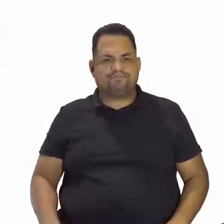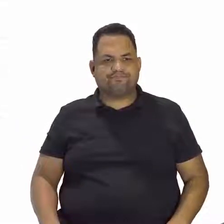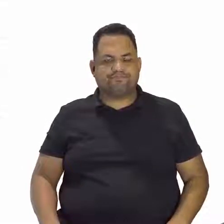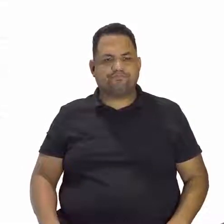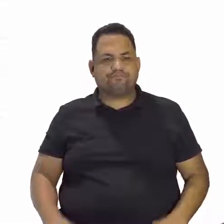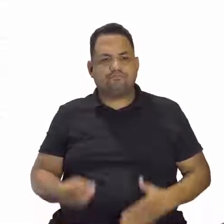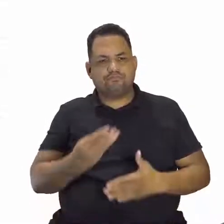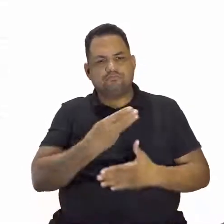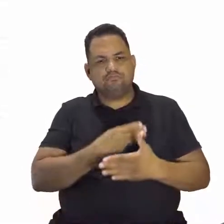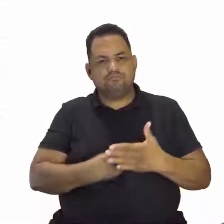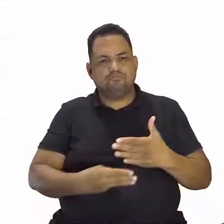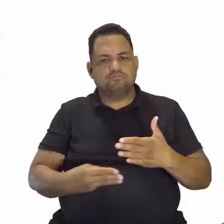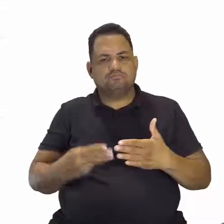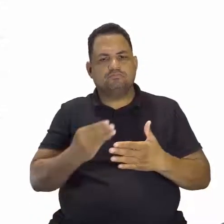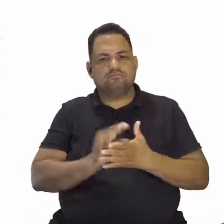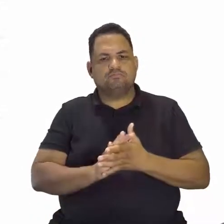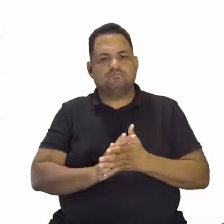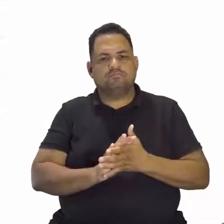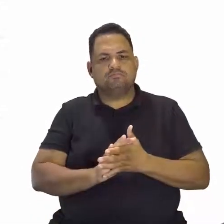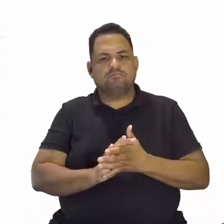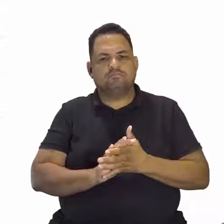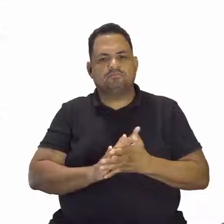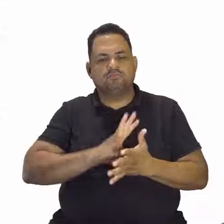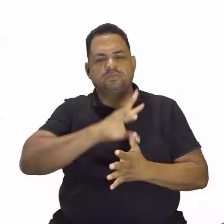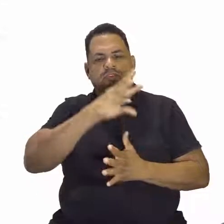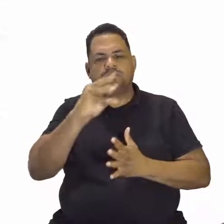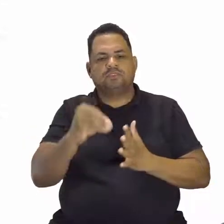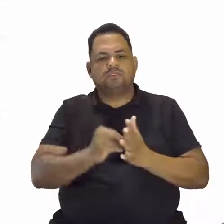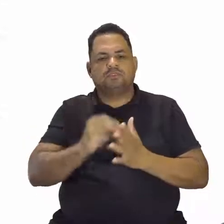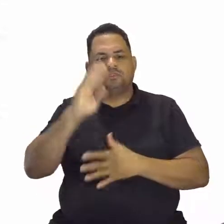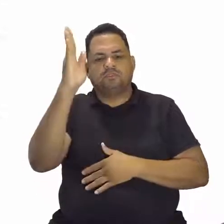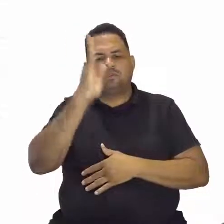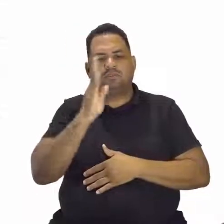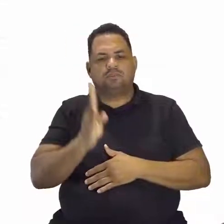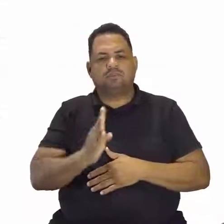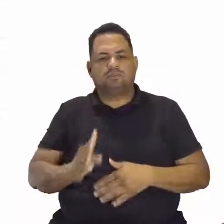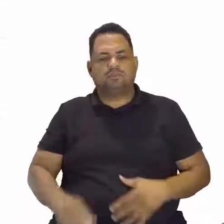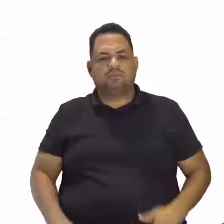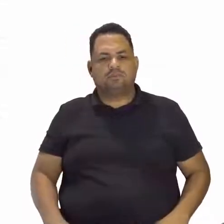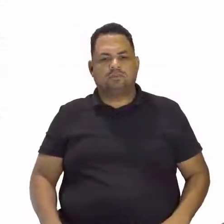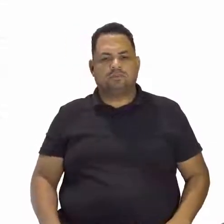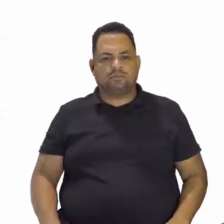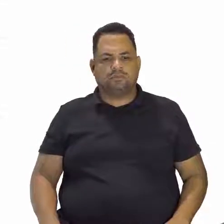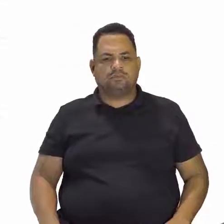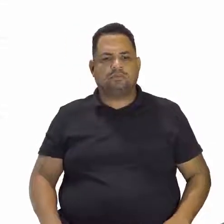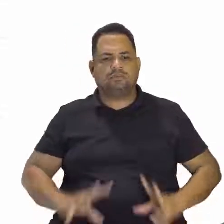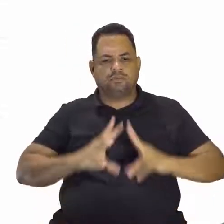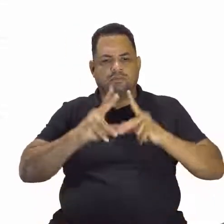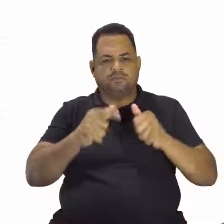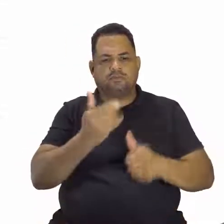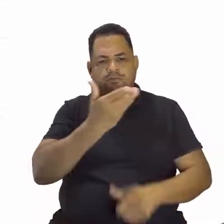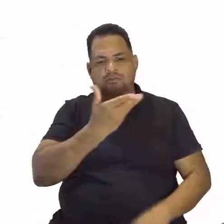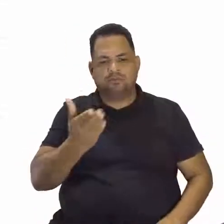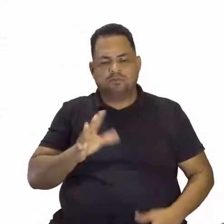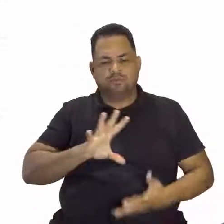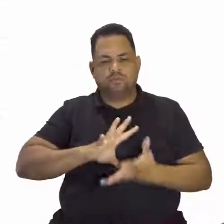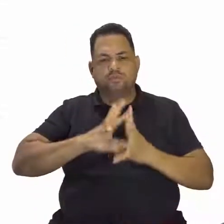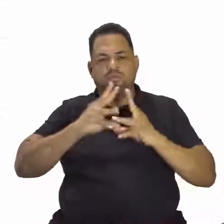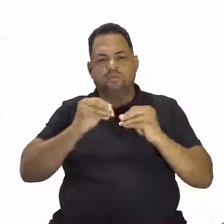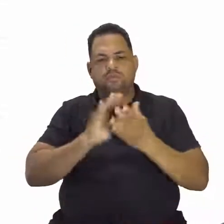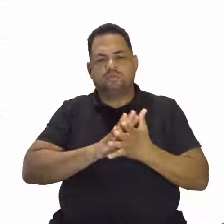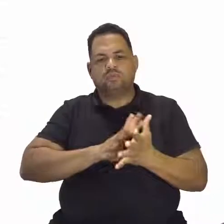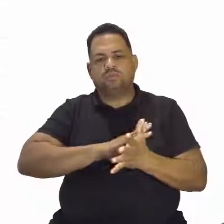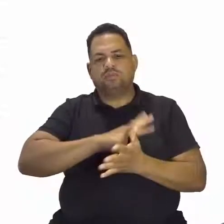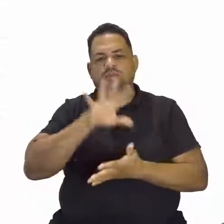Amazônia brasileira, tá aqui dentro, e da Amazônia total, né, de toda a região Amazônia, tanto a